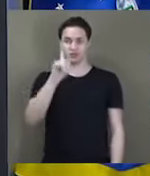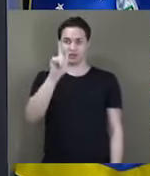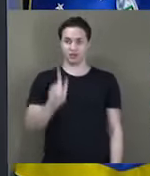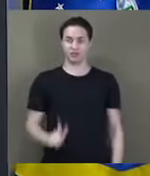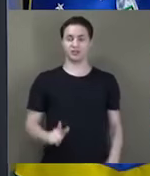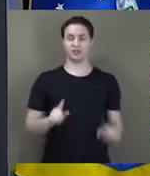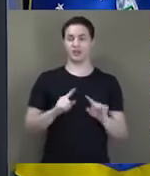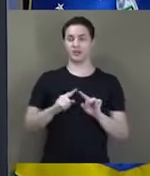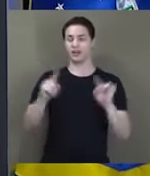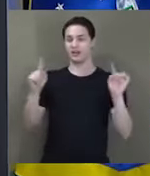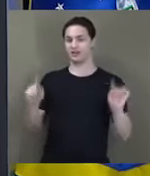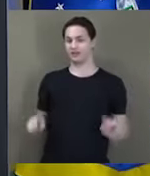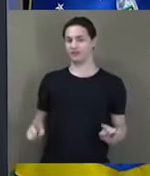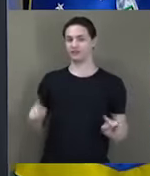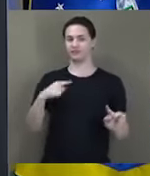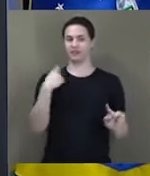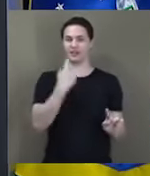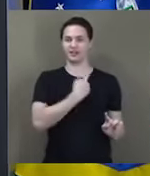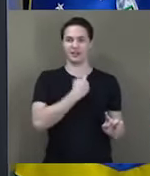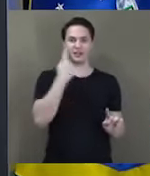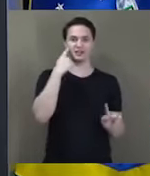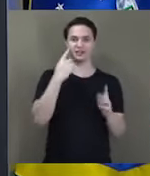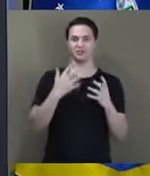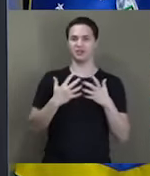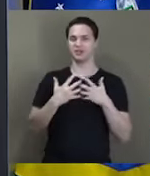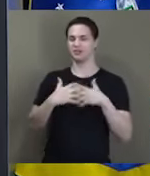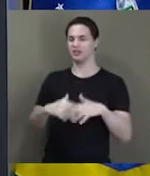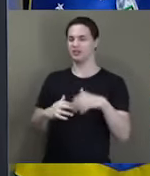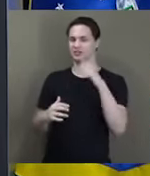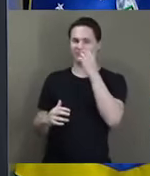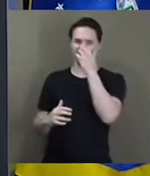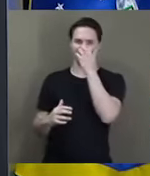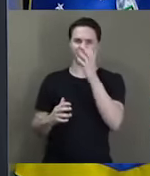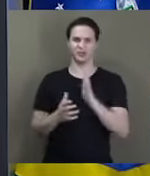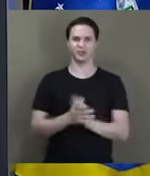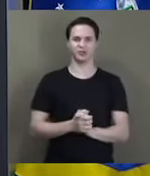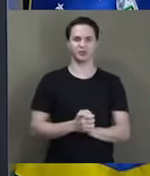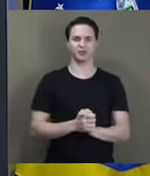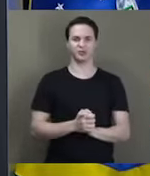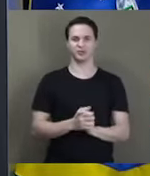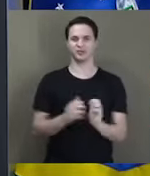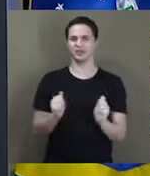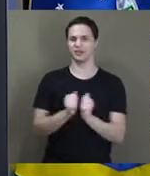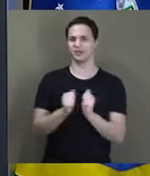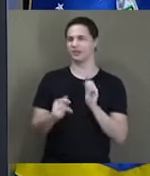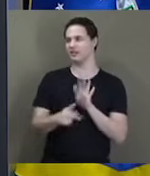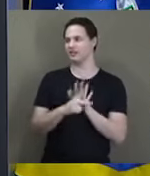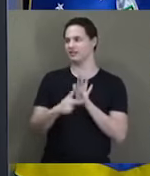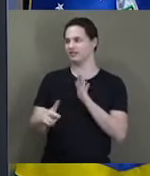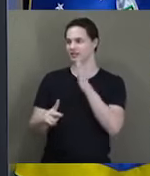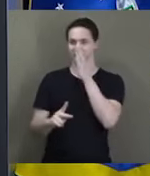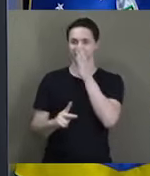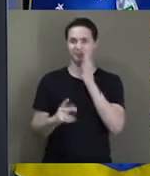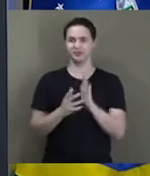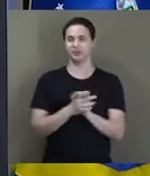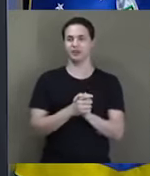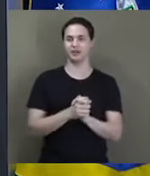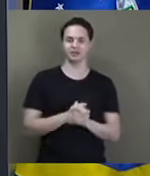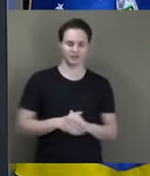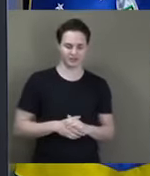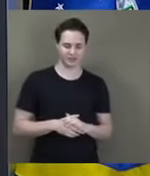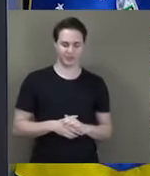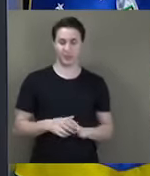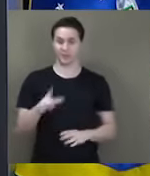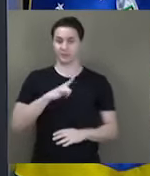o único Espiridião a mim que Caiado conseguiu o helicóptero no Estado de Goiás foi tomando